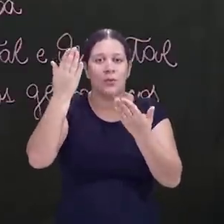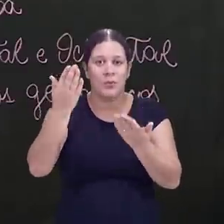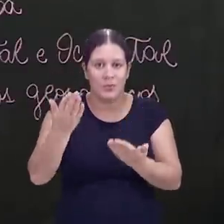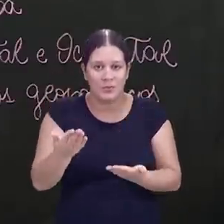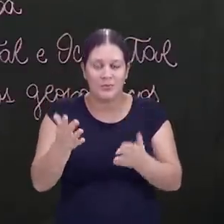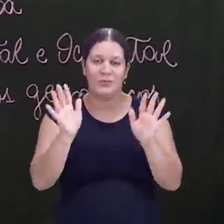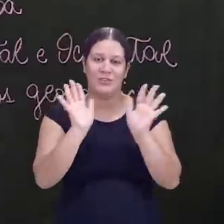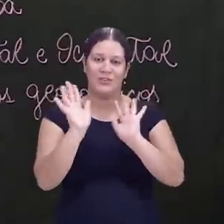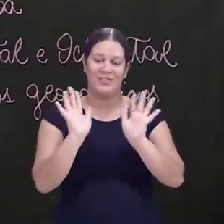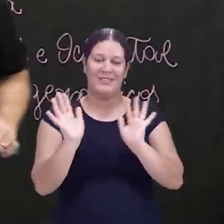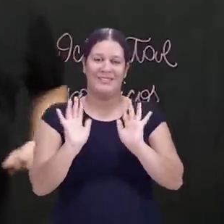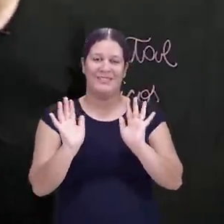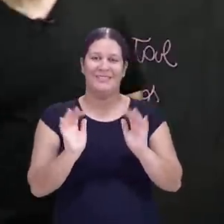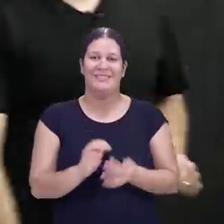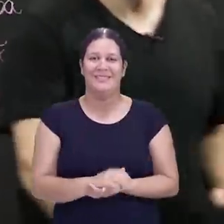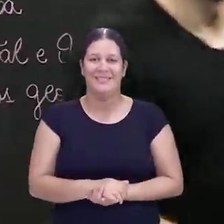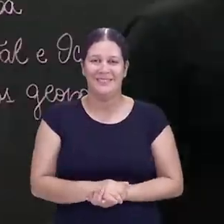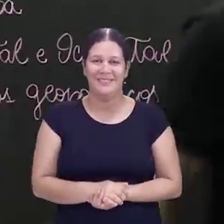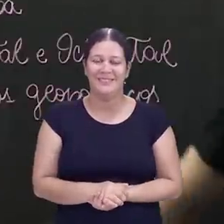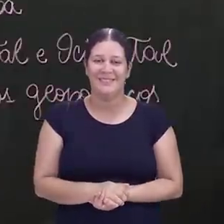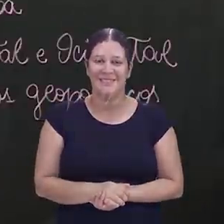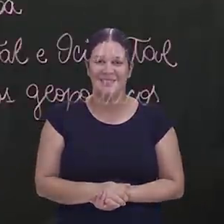e tchau, tchau!